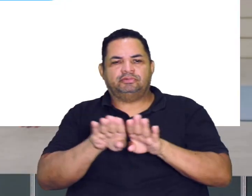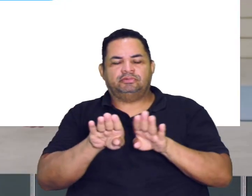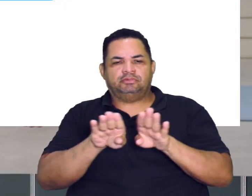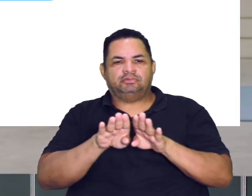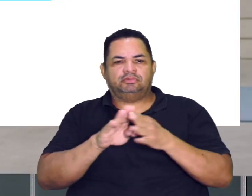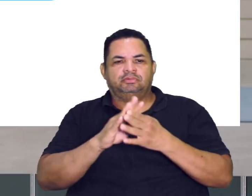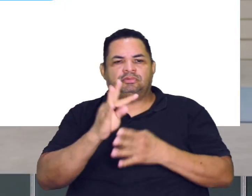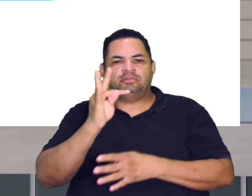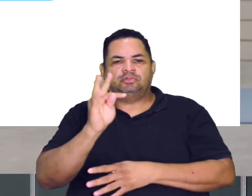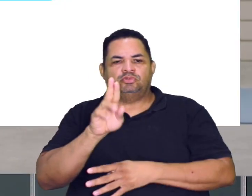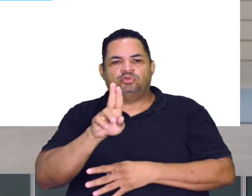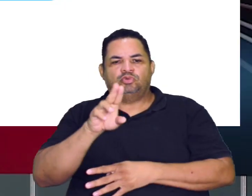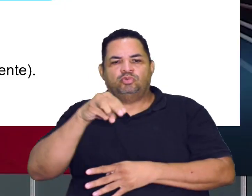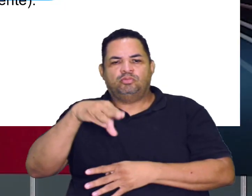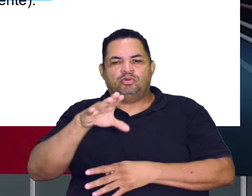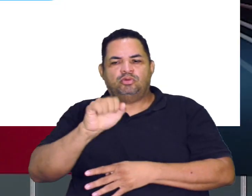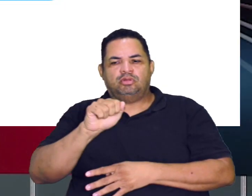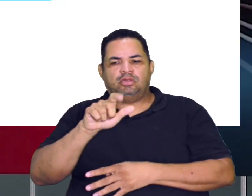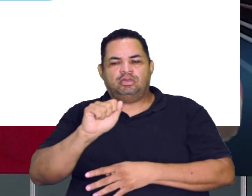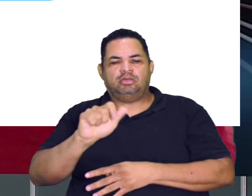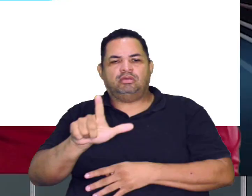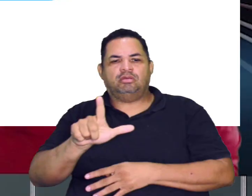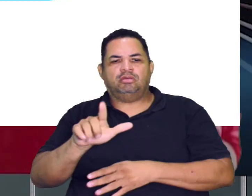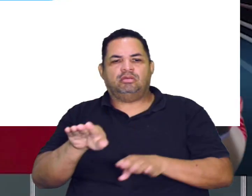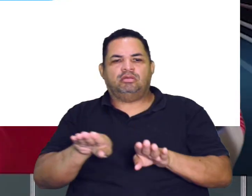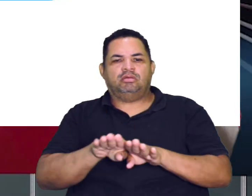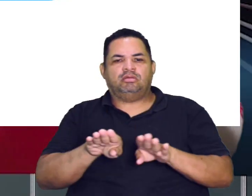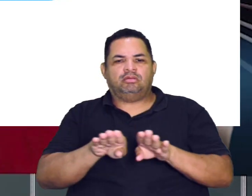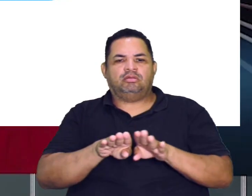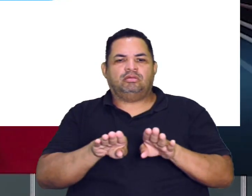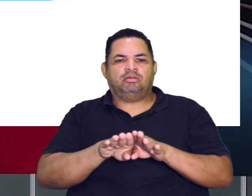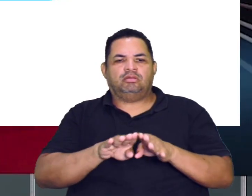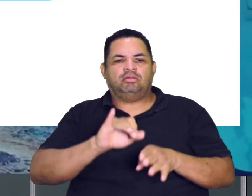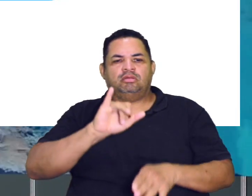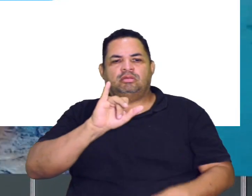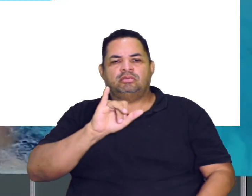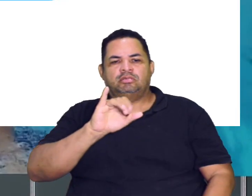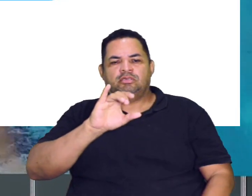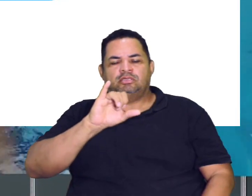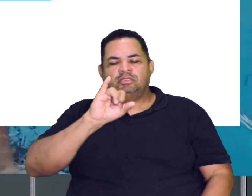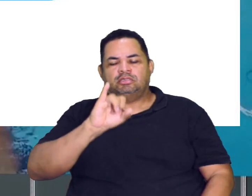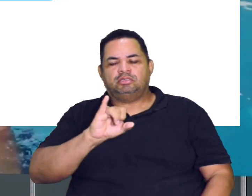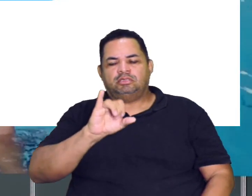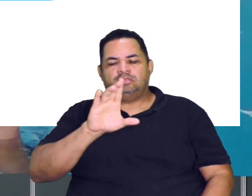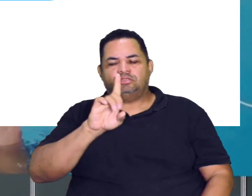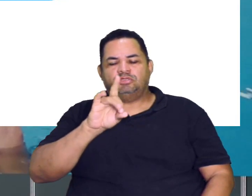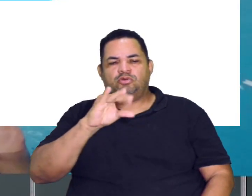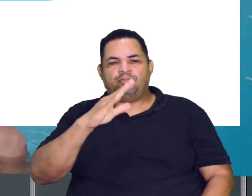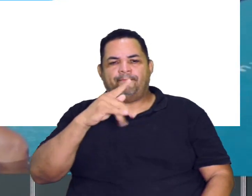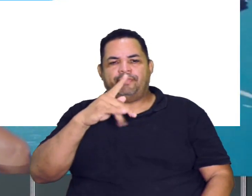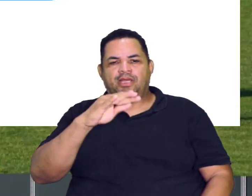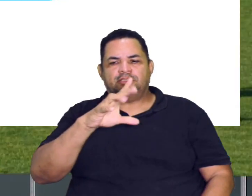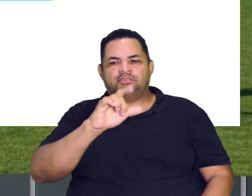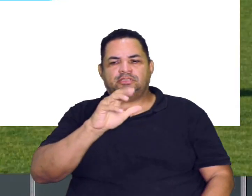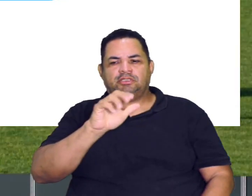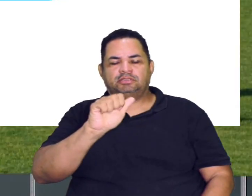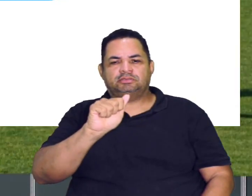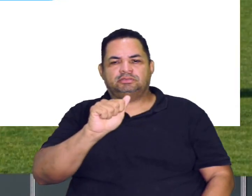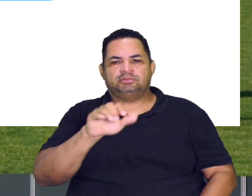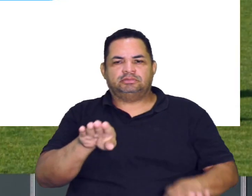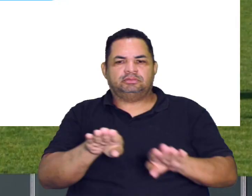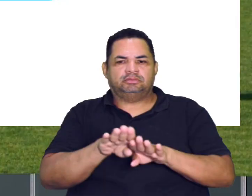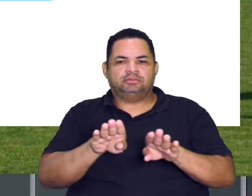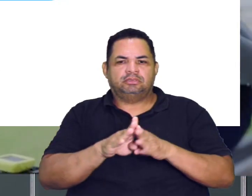tenho também tumoral, tá? Tenho ainda idiopática, que é aquela escoliose mais específica